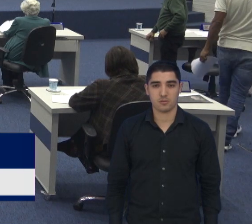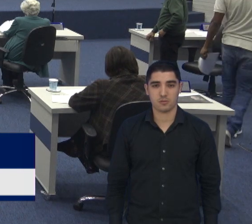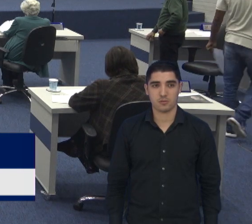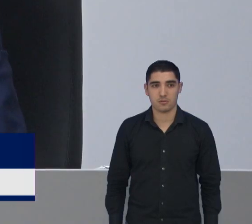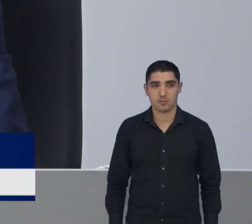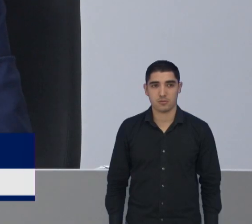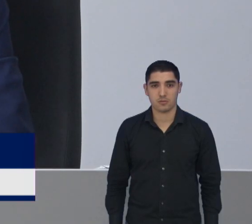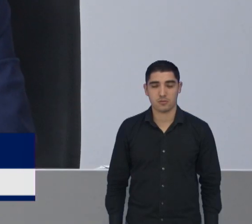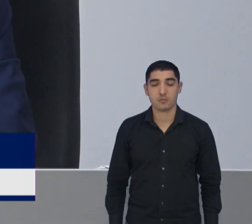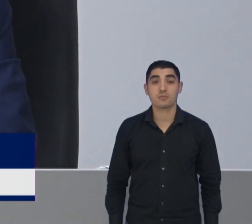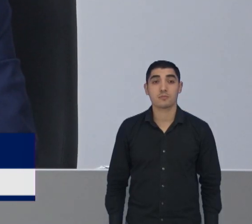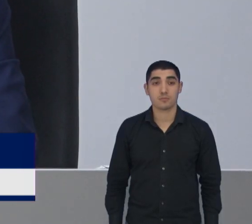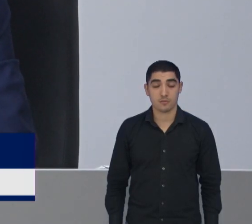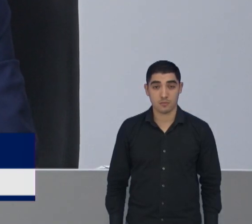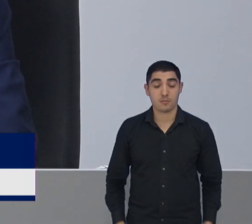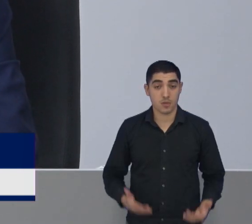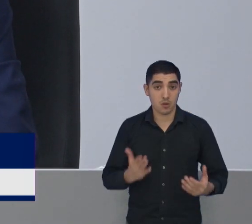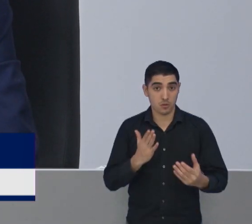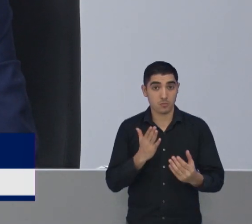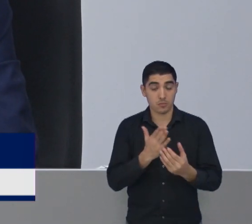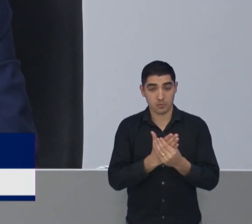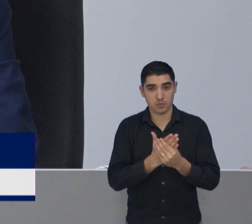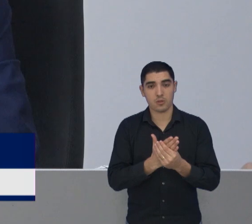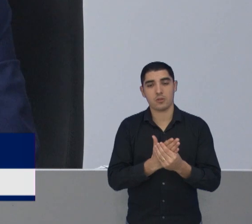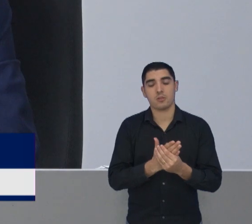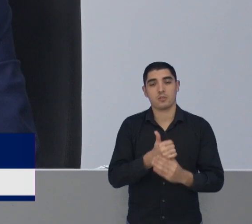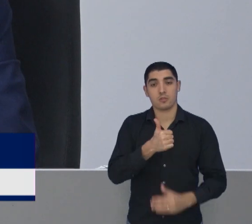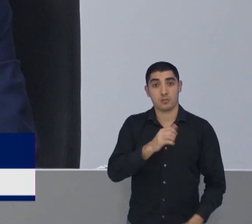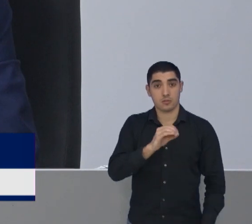Em discussão, o processo número